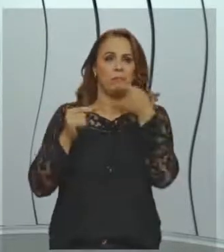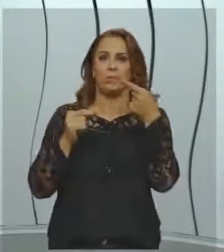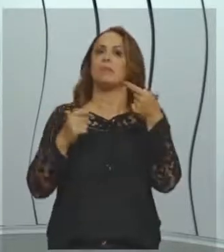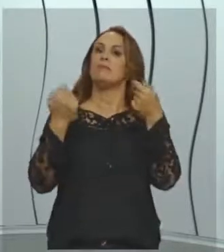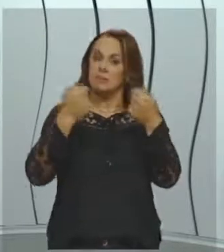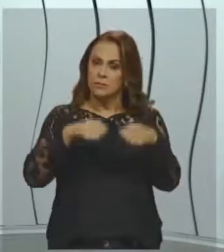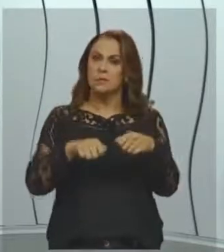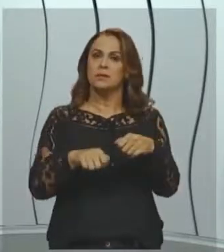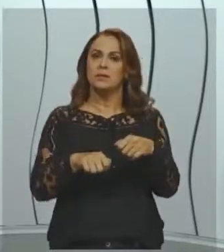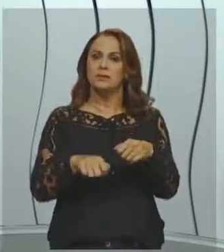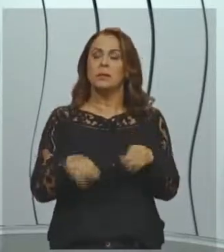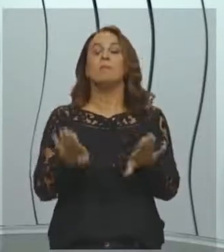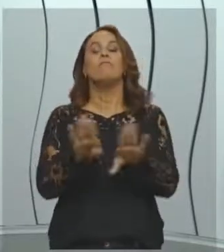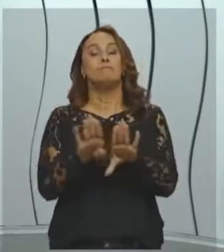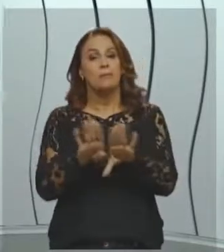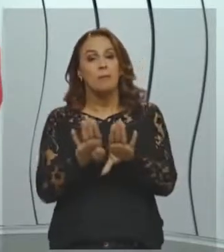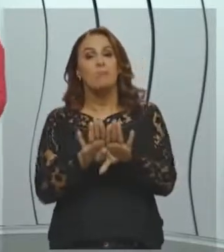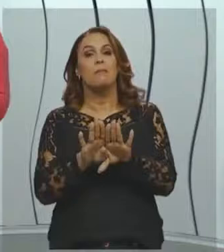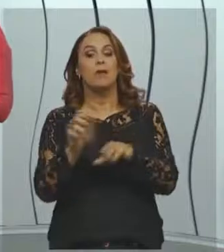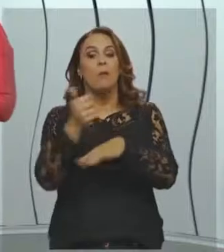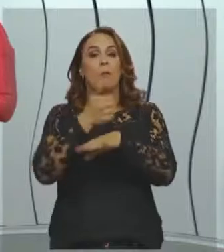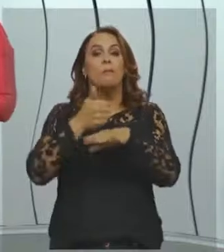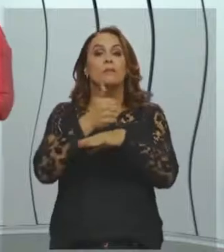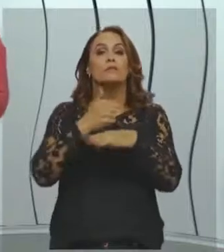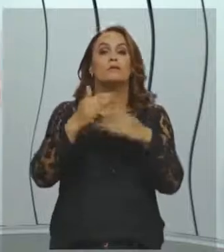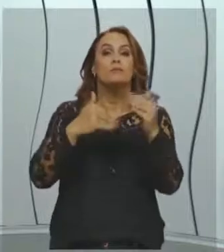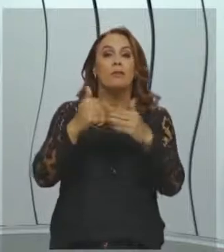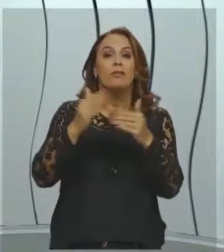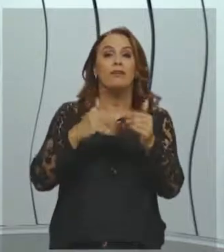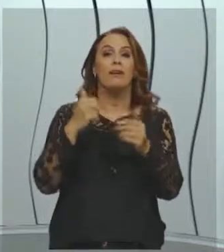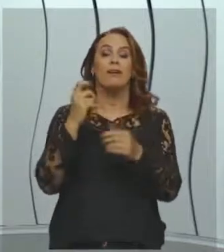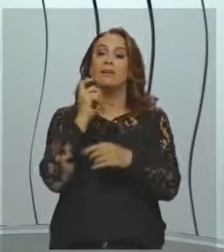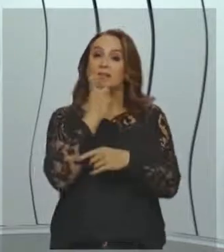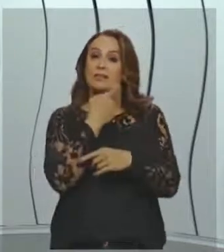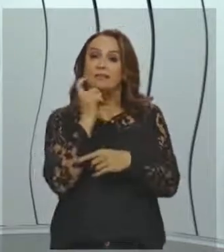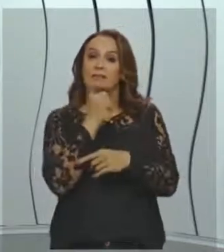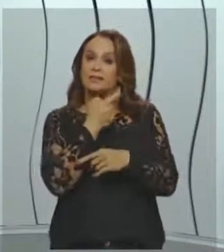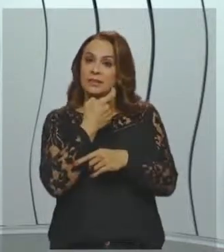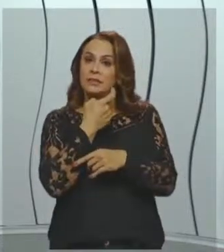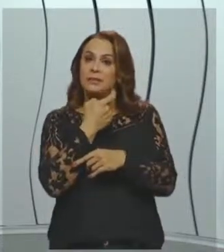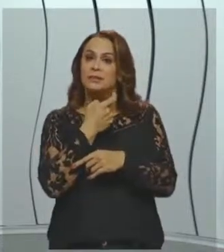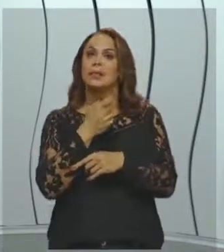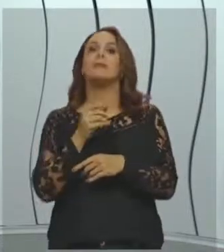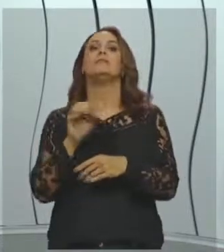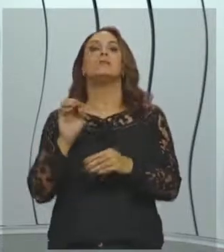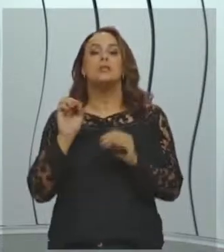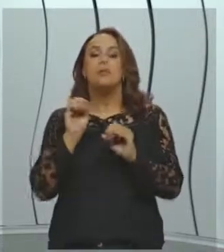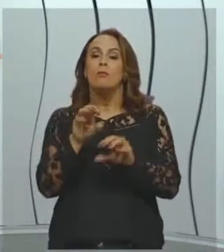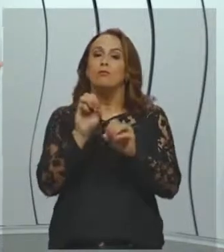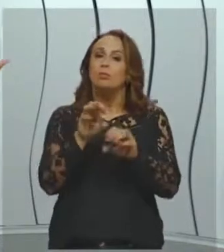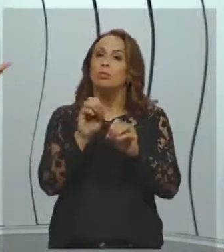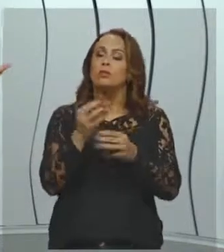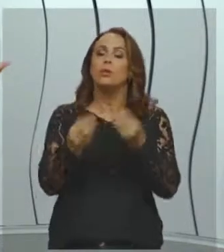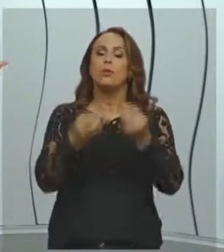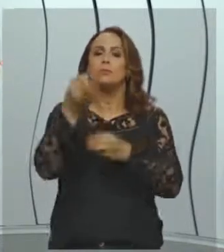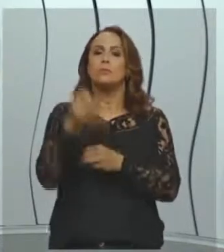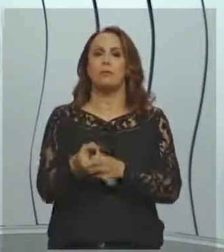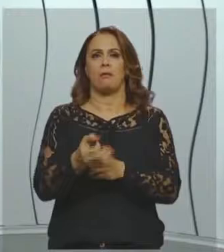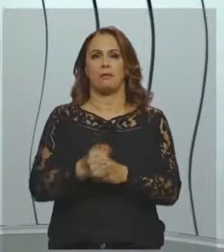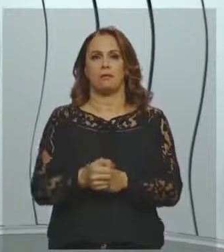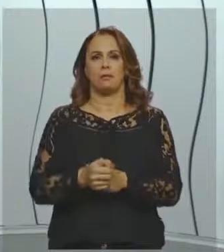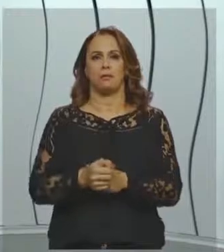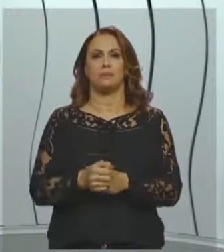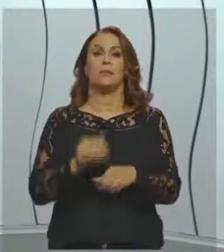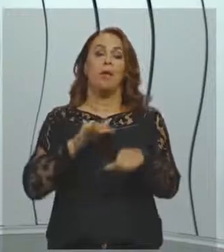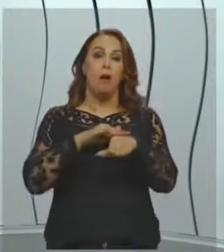orientar as maneiras corretas de escovar os dentes. À noite, principalmente, antes de dormir, é necessário escovar os